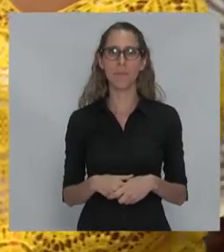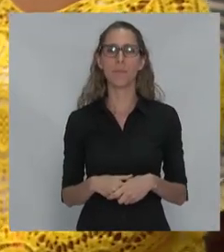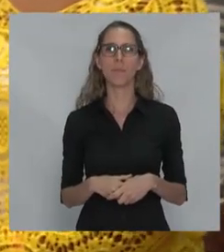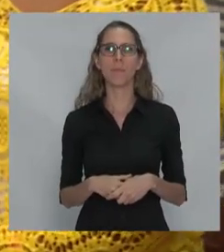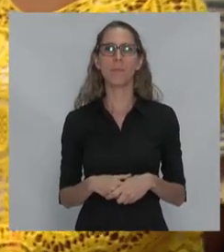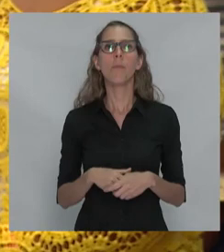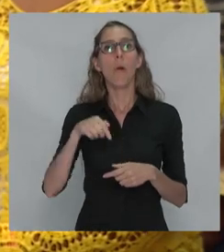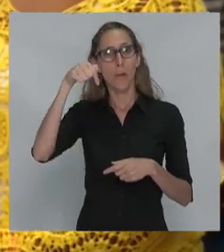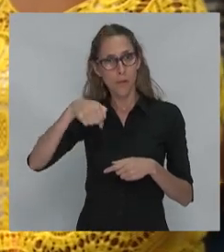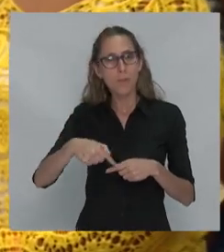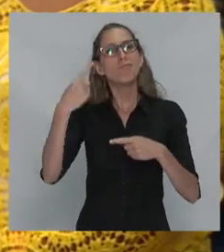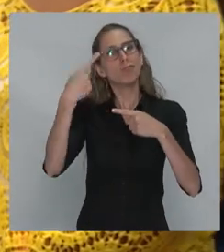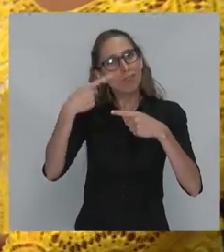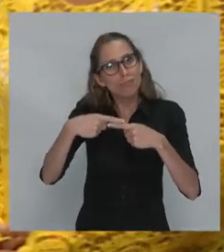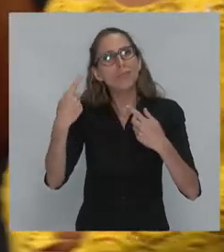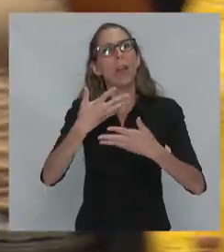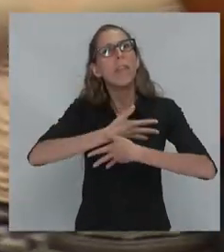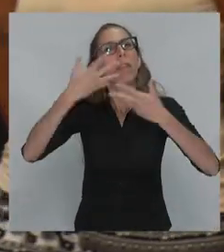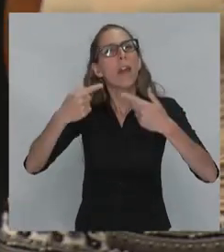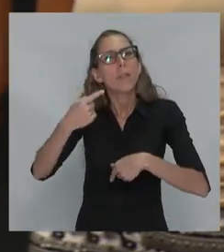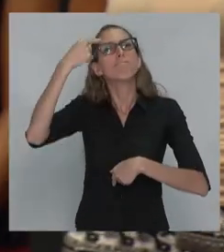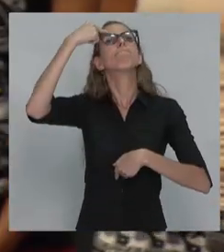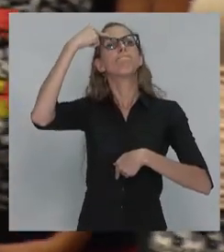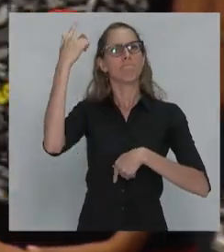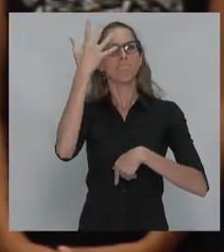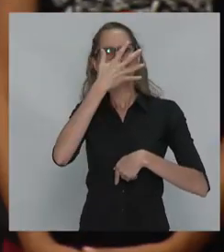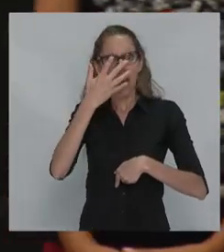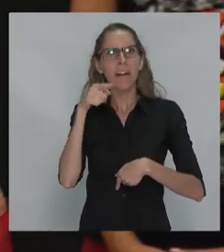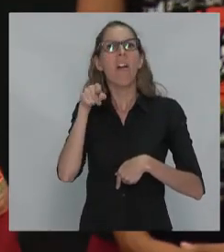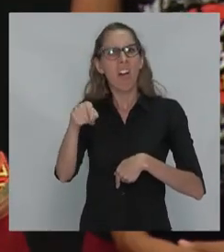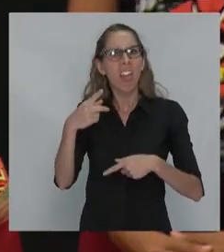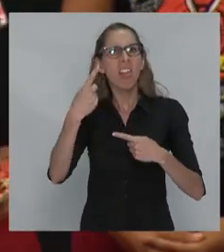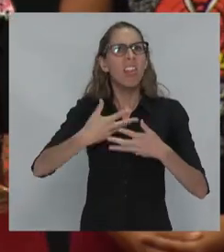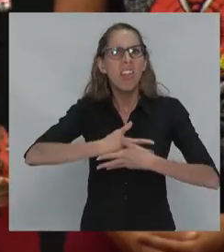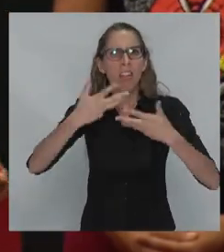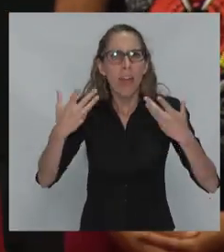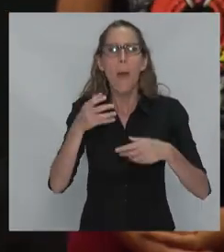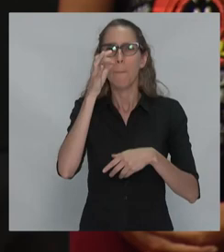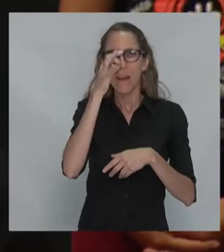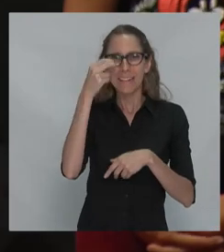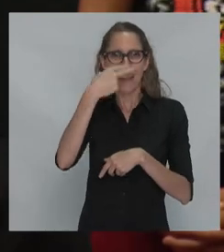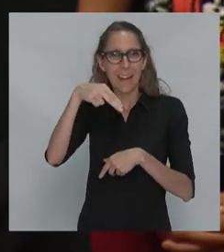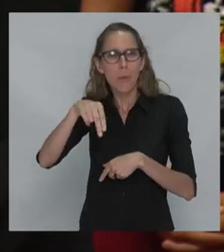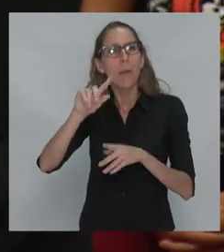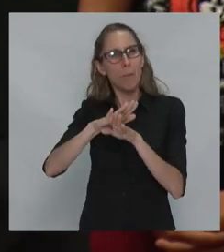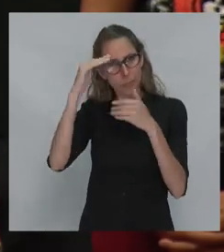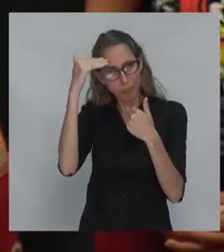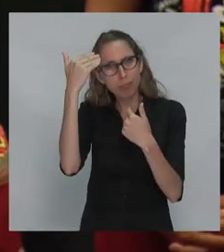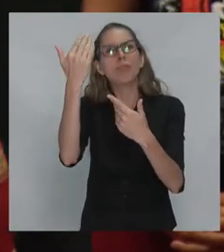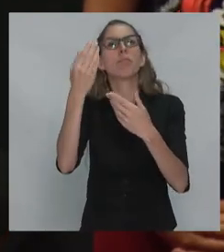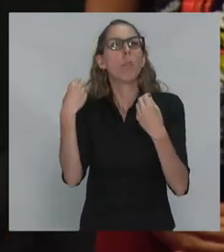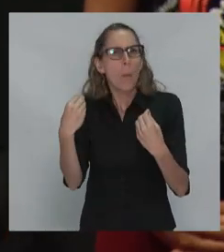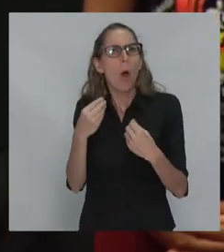da Consciência Negra, dia 20 de novembro, dia que se comemora a morte de Zumbi